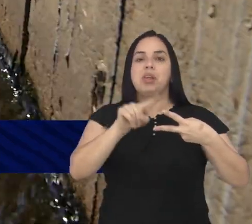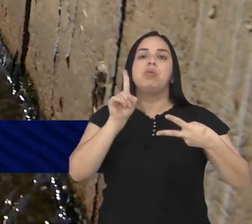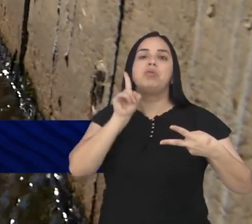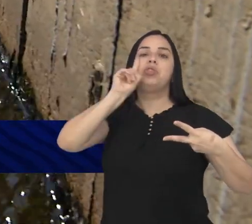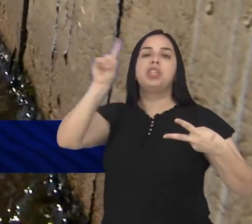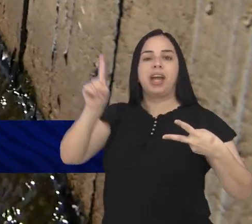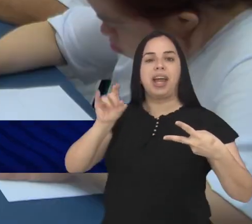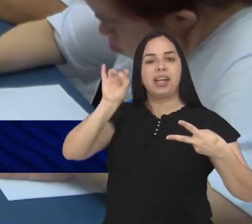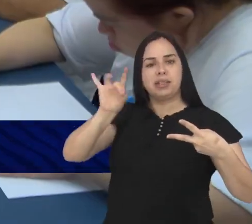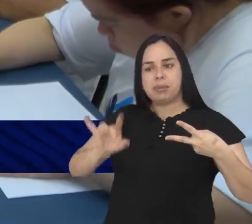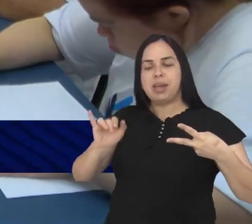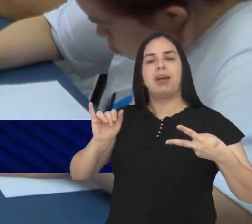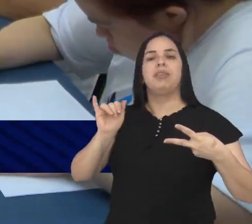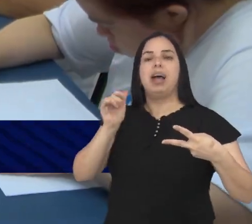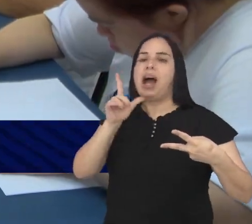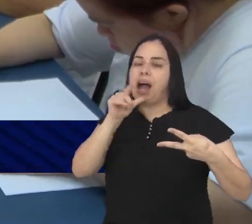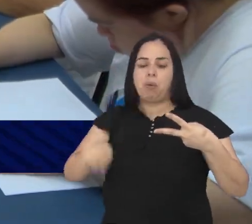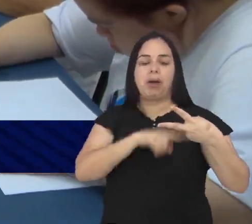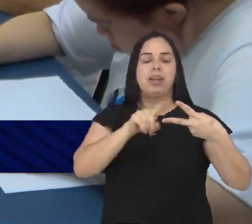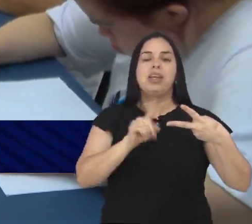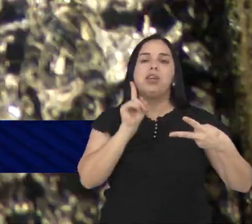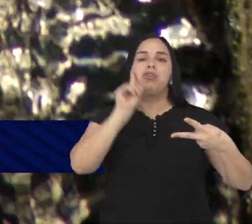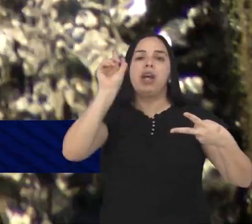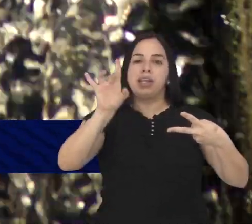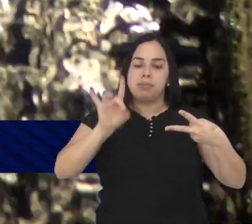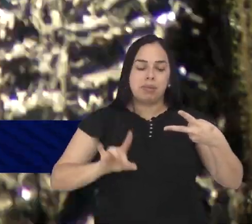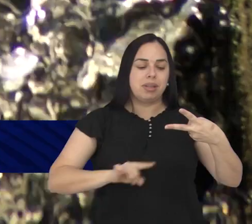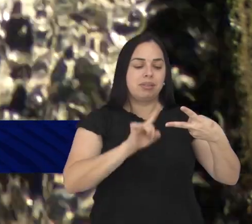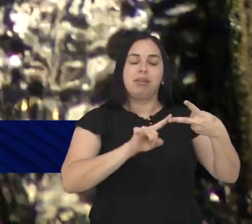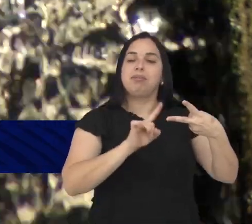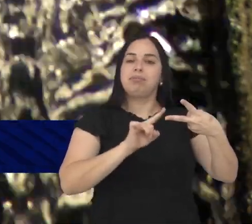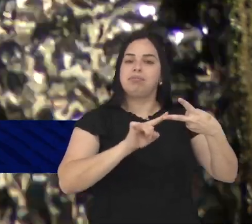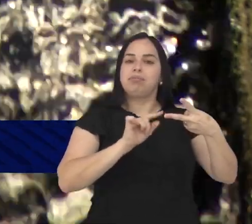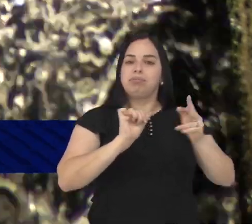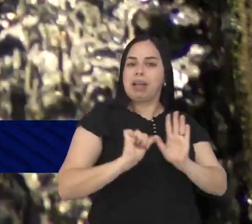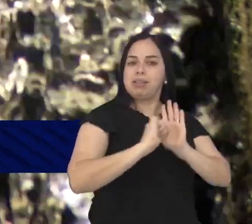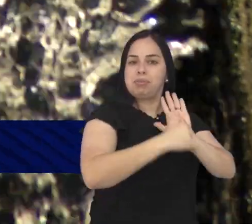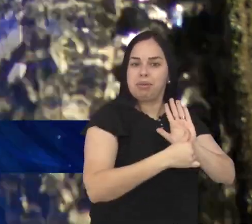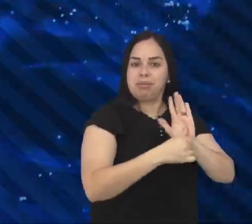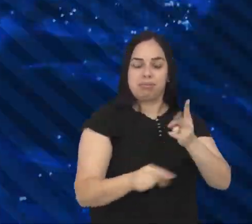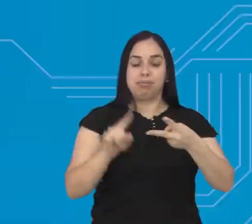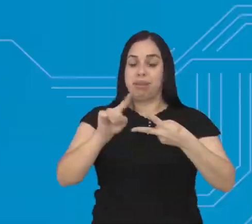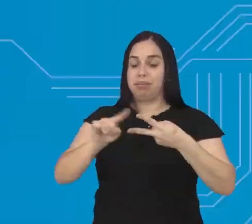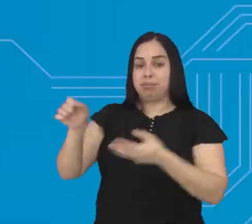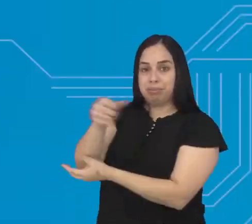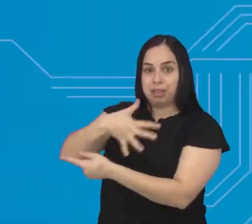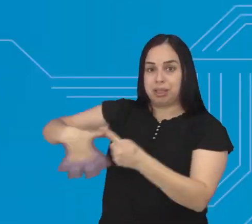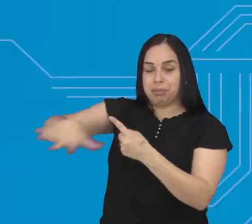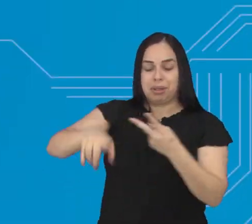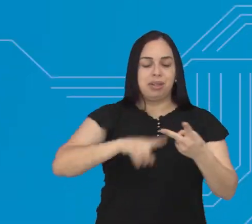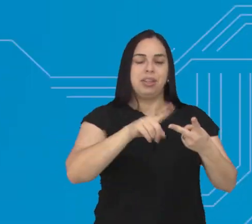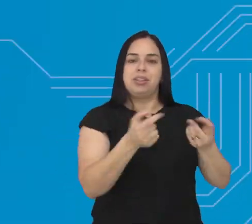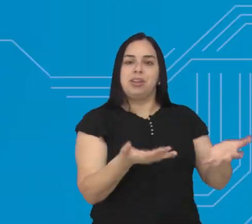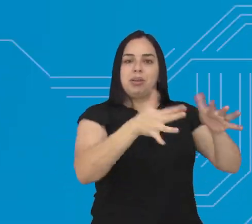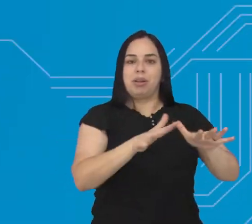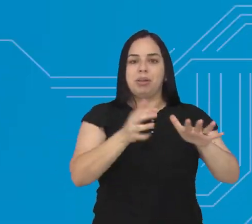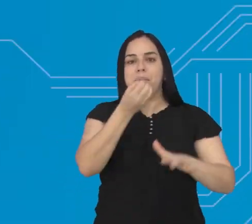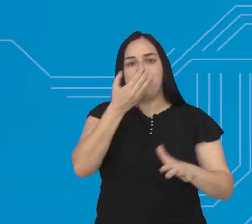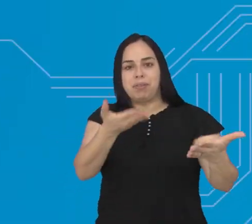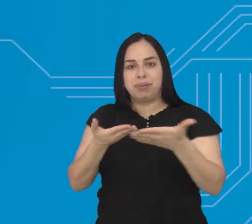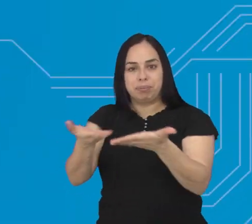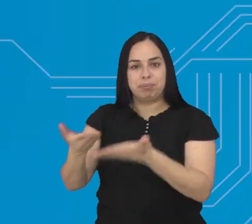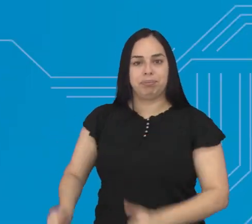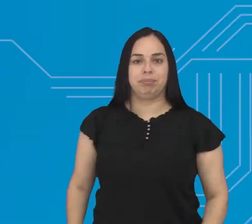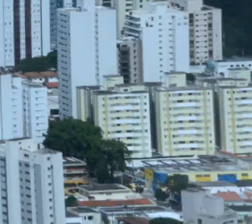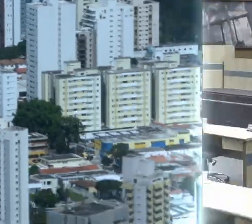o Dia da Água e o Dia da Síndrome de Down. Meio ambiente e inclusão em pauta. Seja muito bem-vindo, o Semana